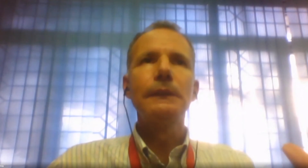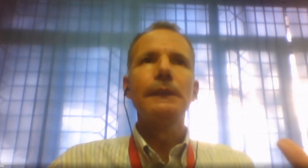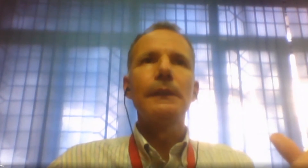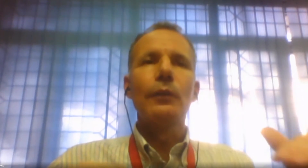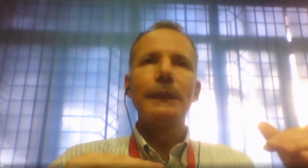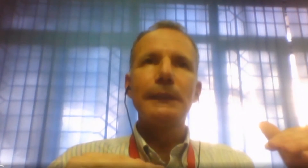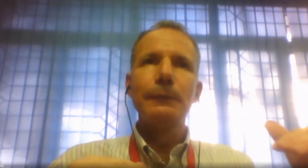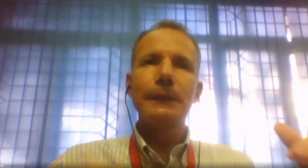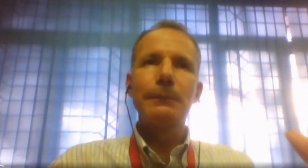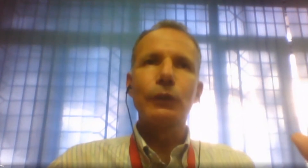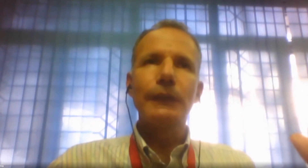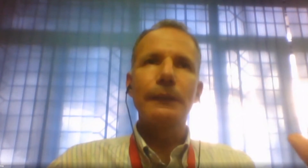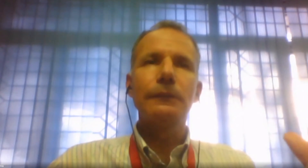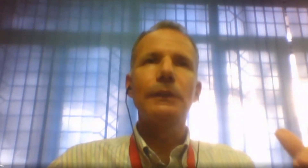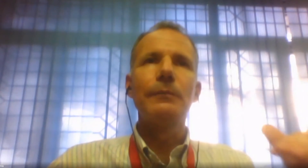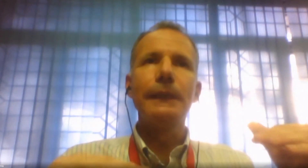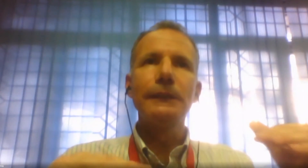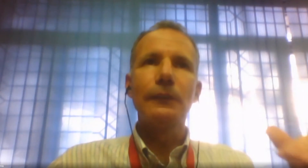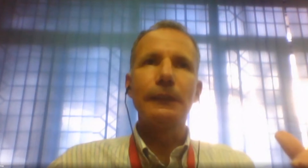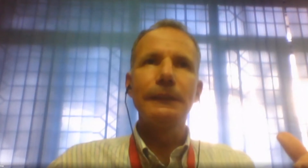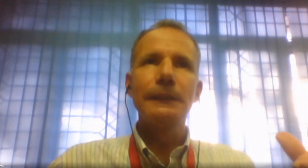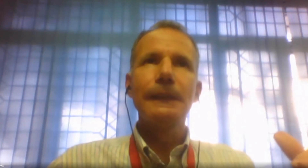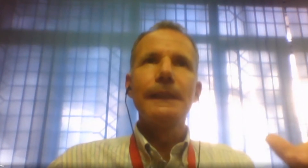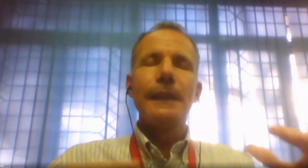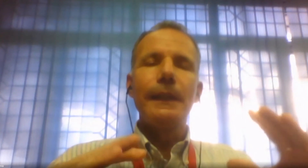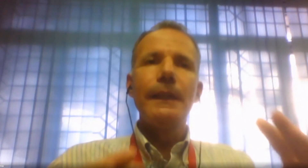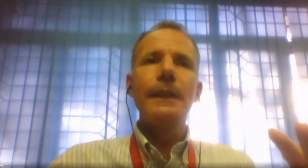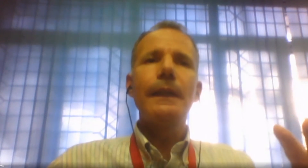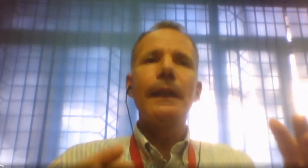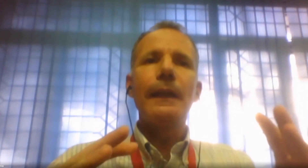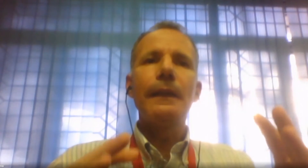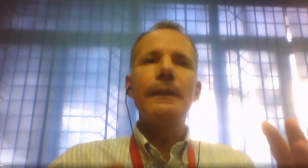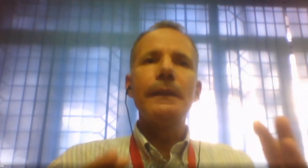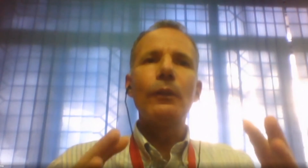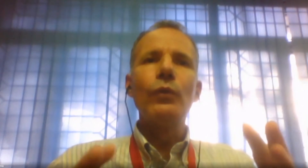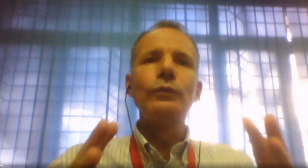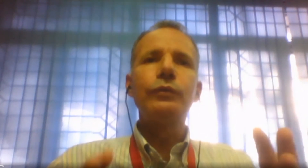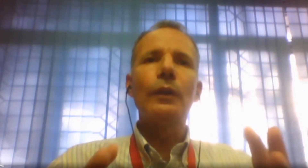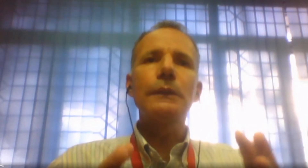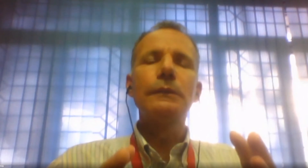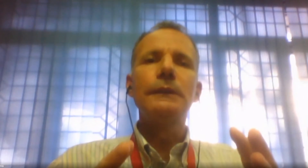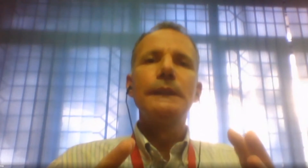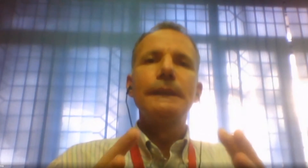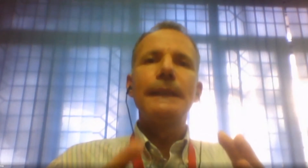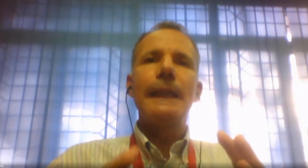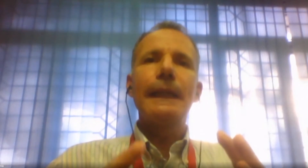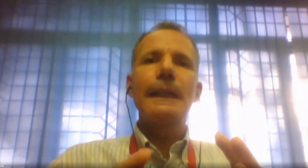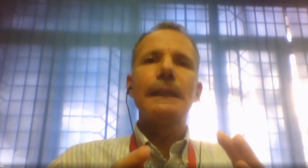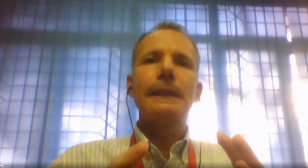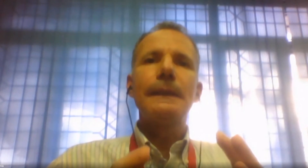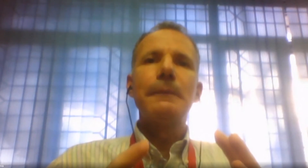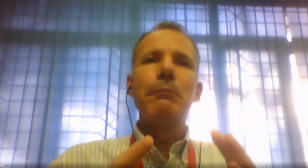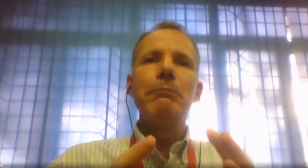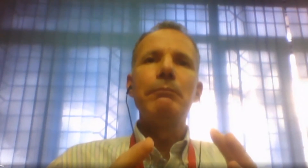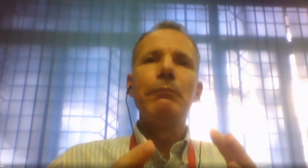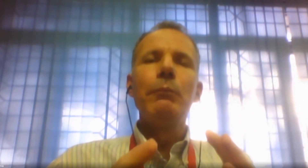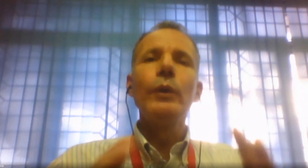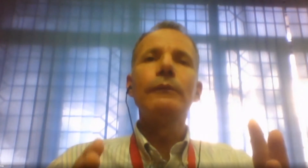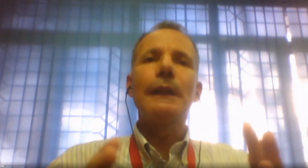branco. Começamos esse projeto, somente nós, e com um foco que